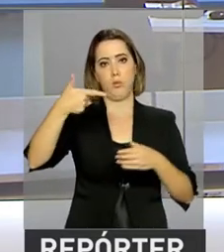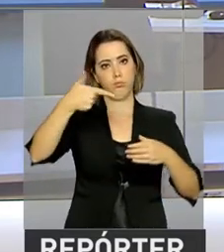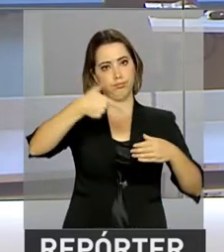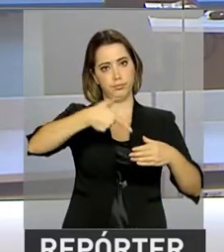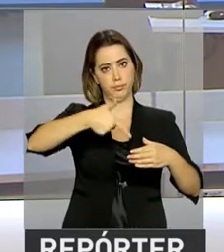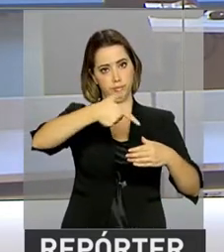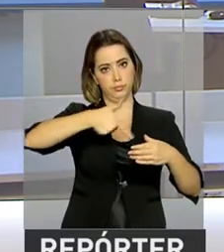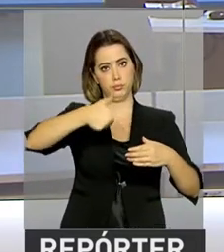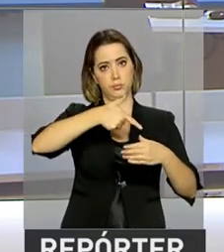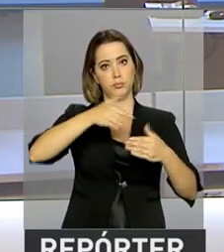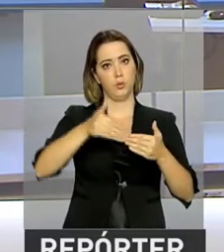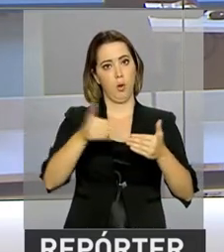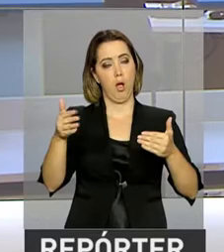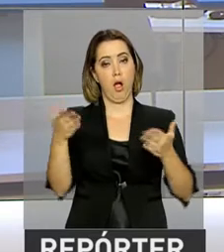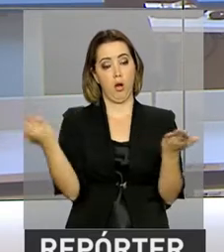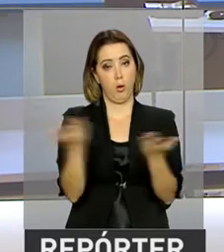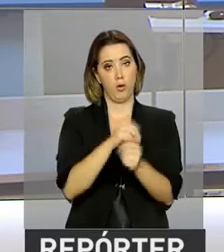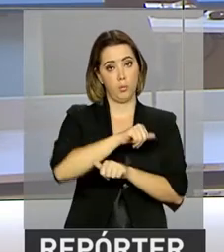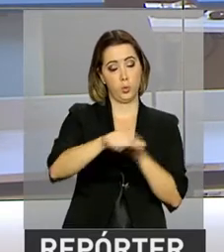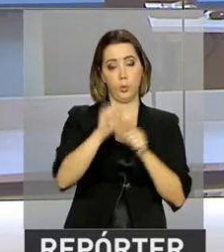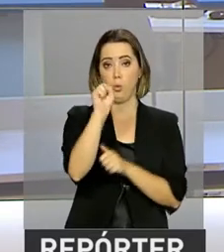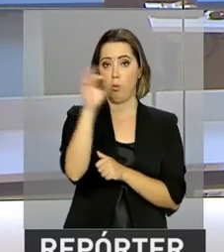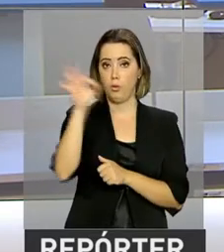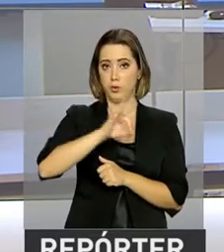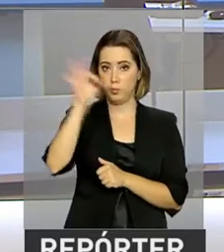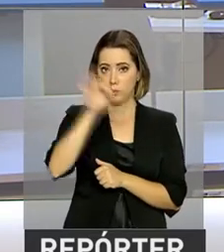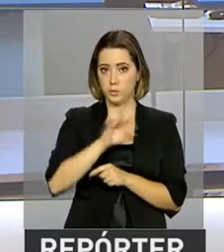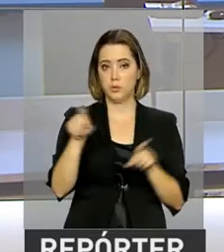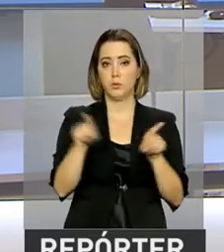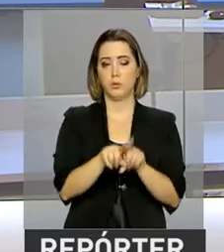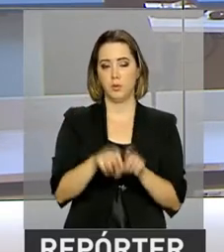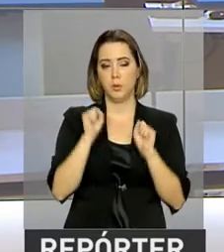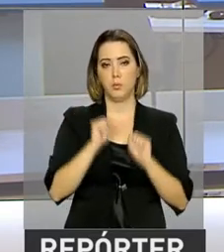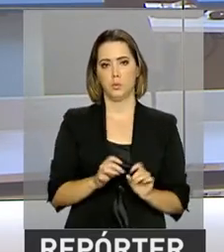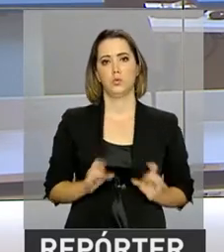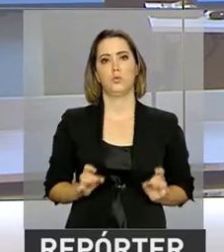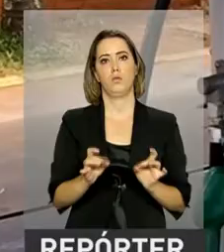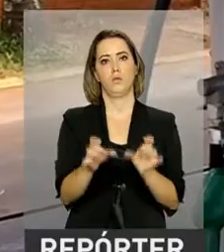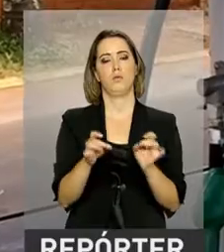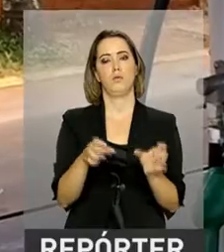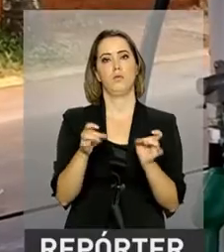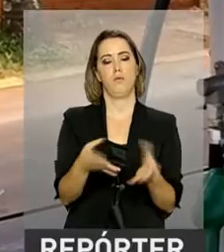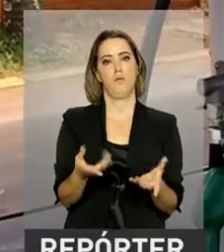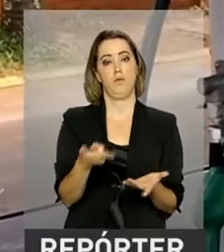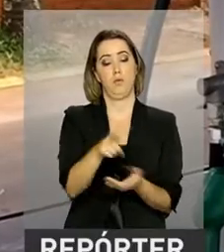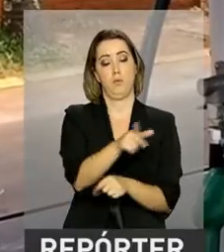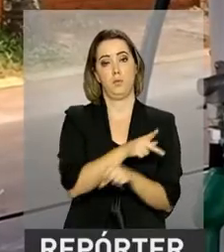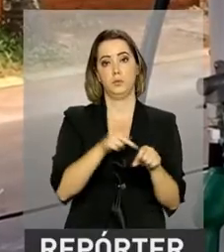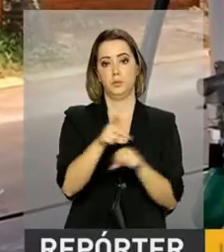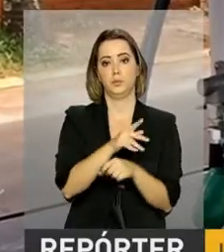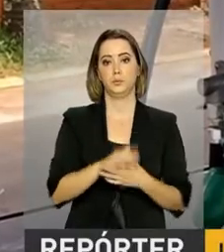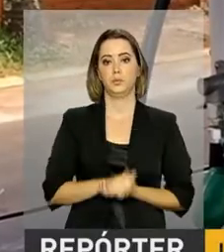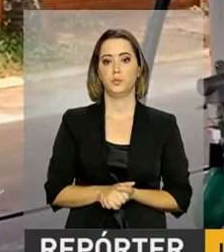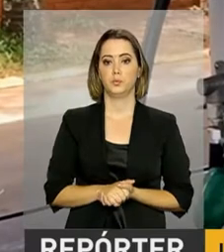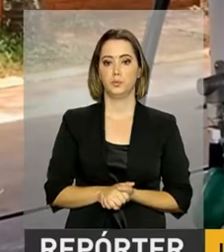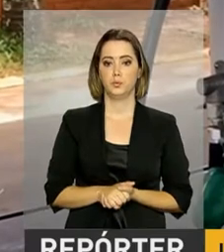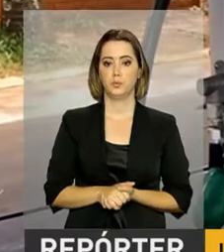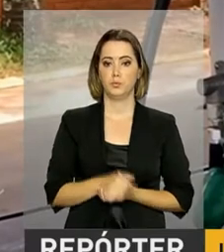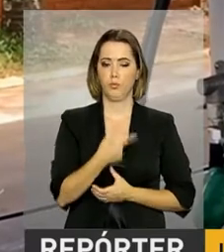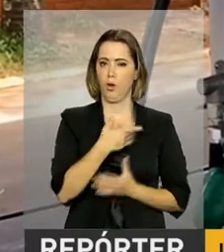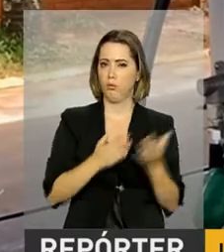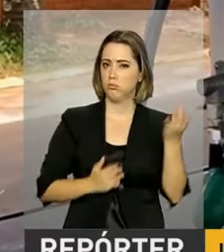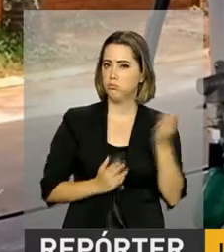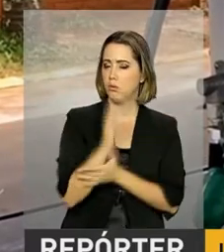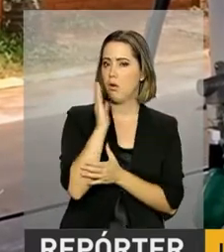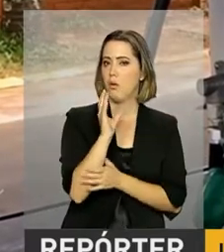de óleo diesel o repórter josé luiz filho tem as informações a medida aprovada pelo conselho